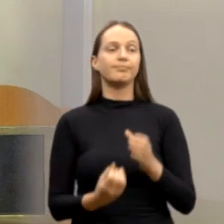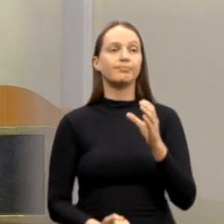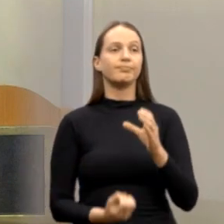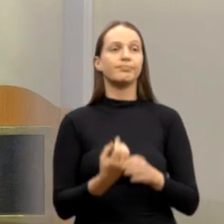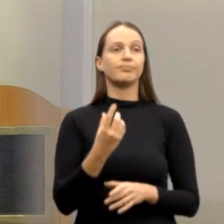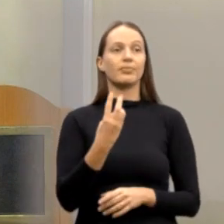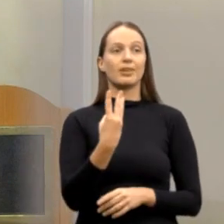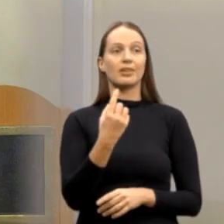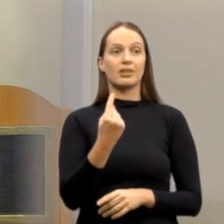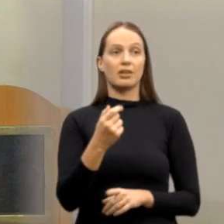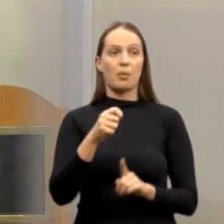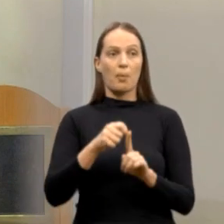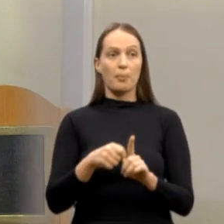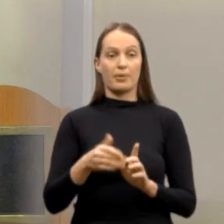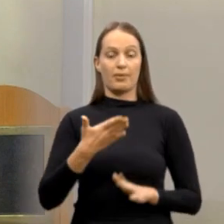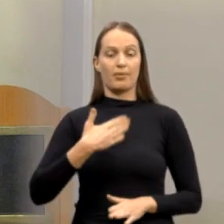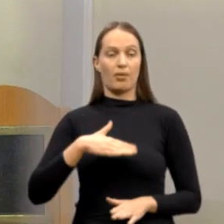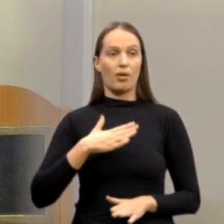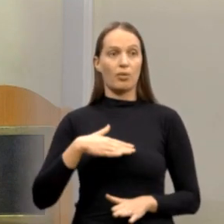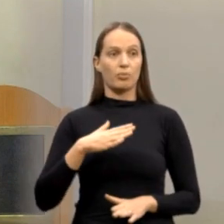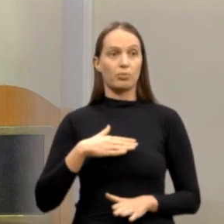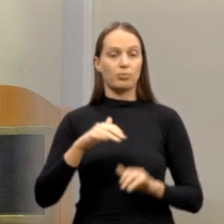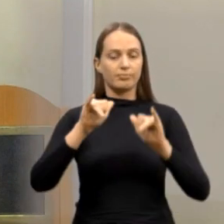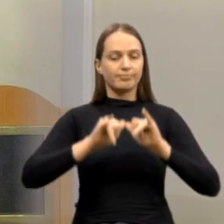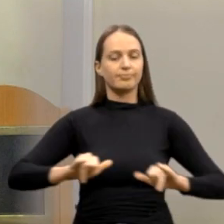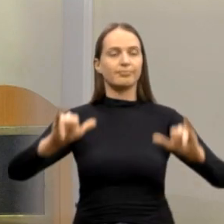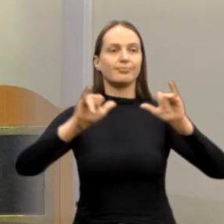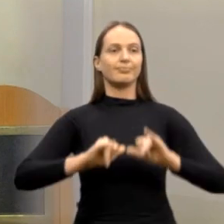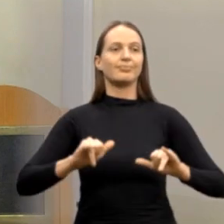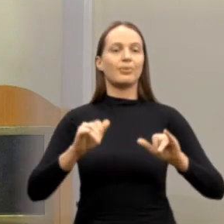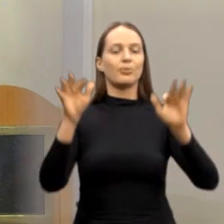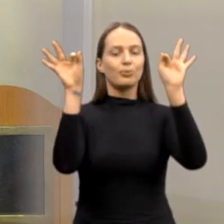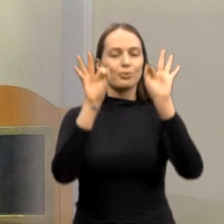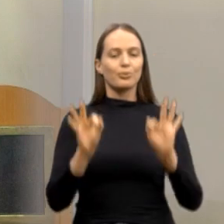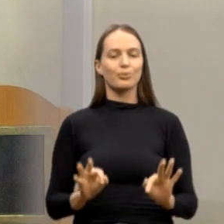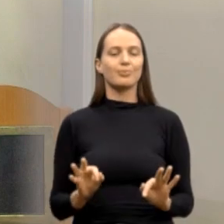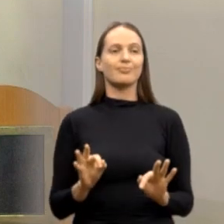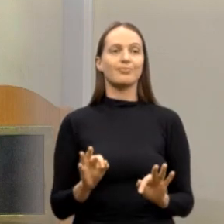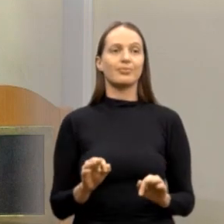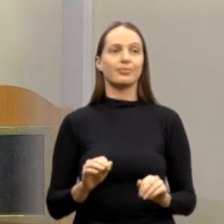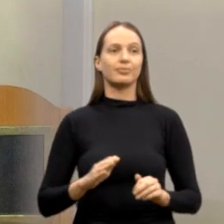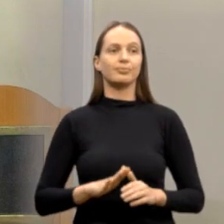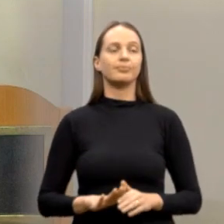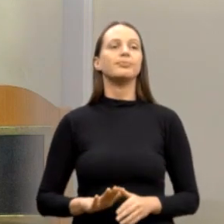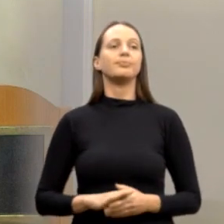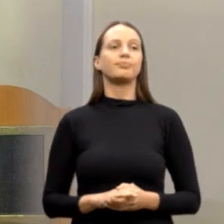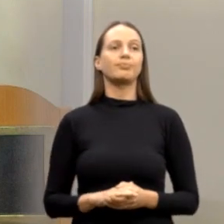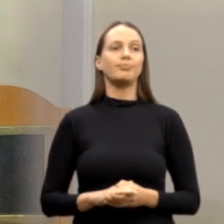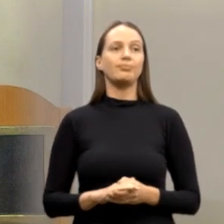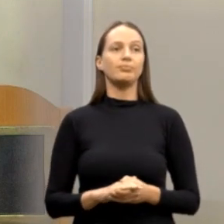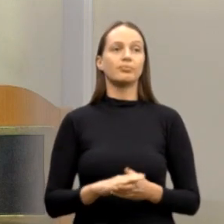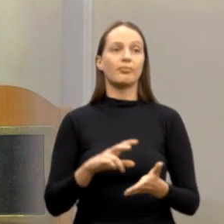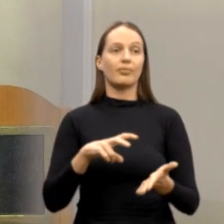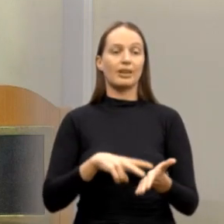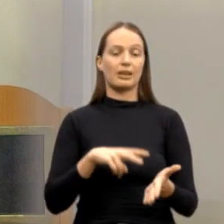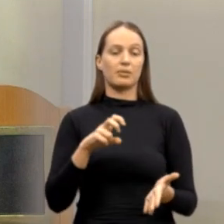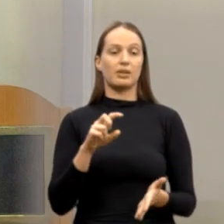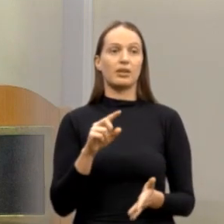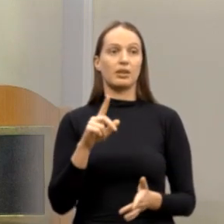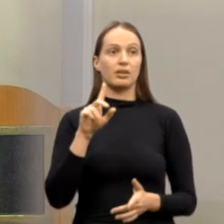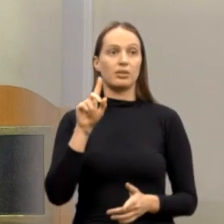31 de agosto e foi um dia muito feliz e na manhã do dia primeiro eu acordei com a ligação da minha mãe